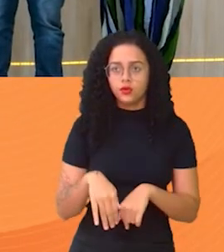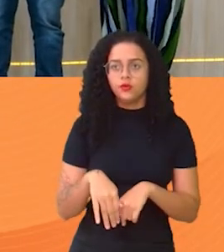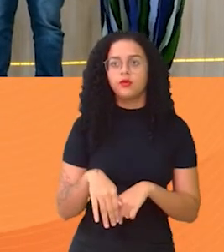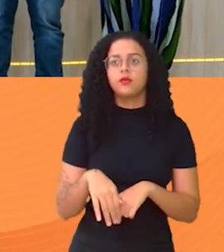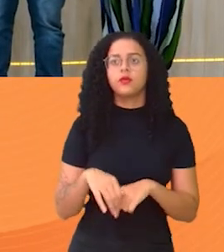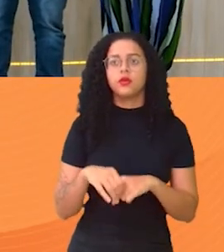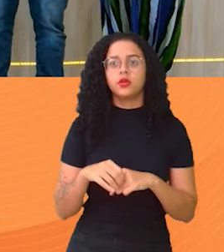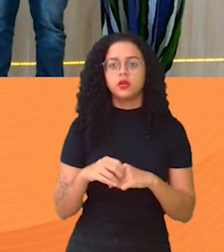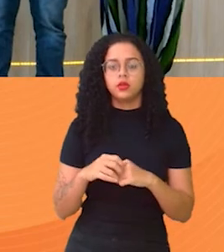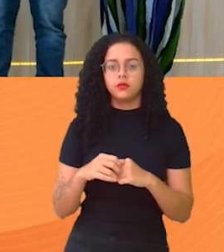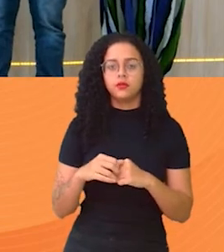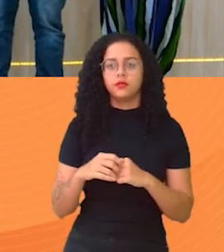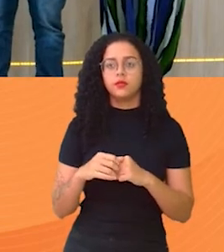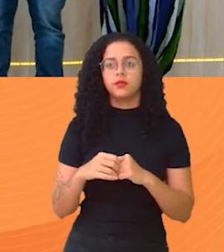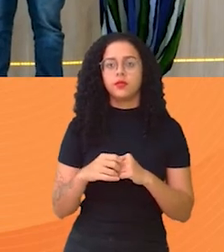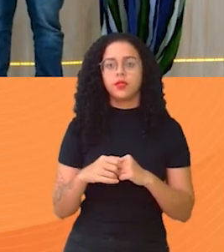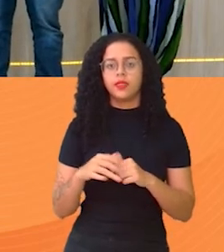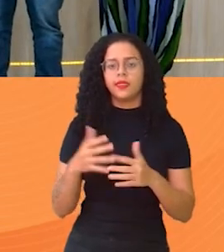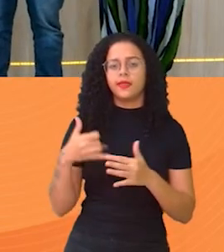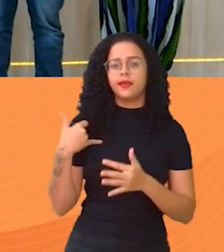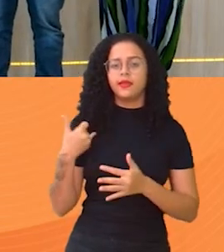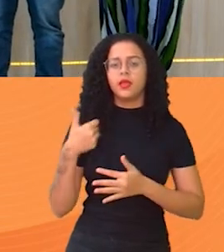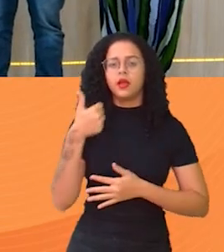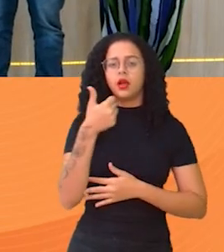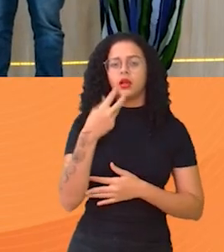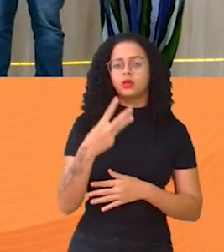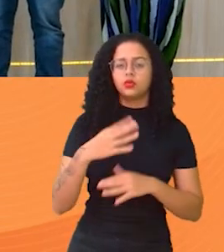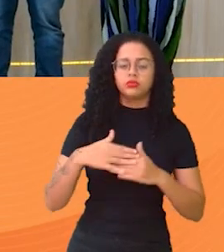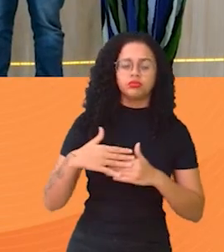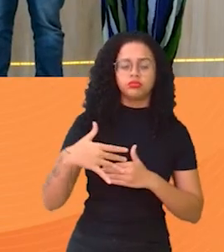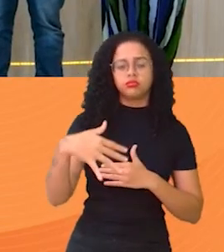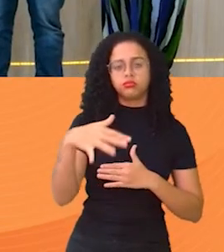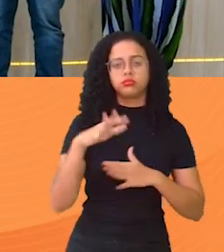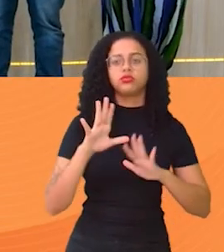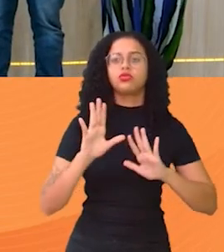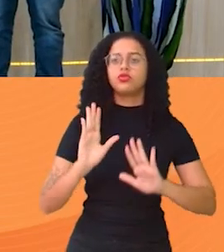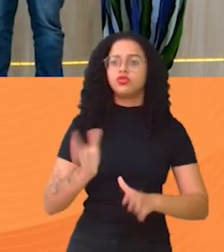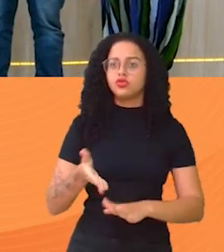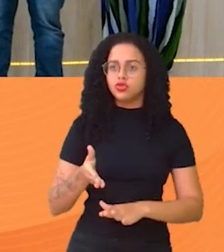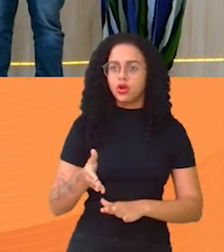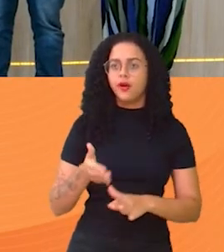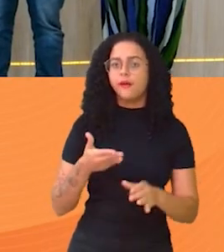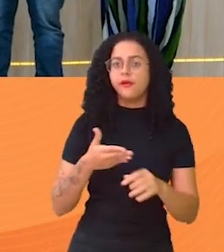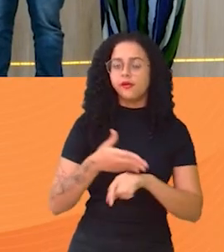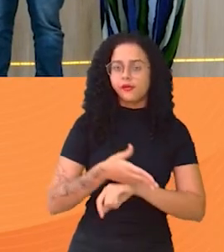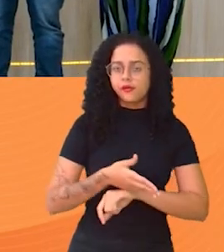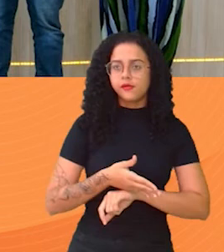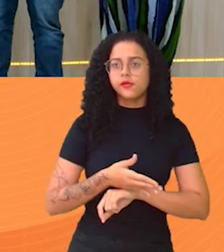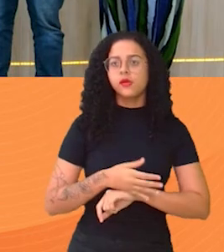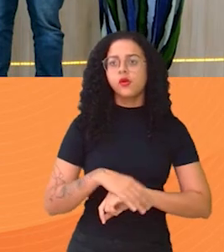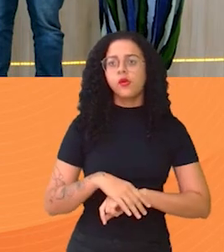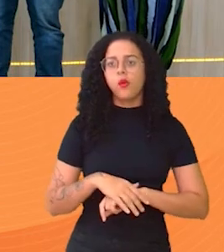então já estão aí por volta dos 14 adiante, né? Então, já estão aí entrando na fase